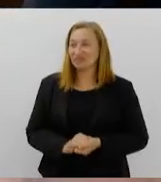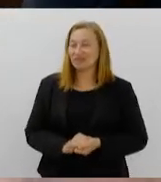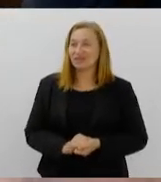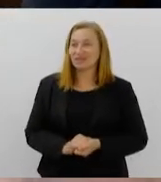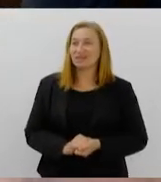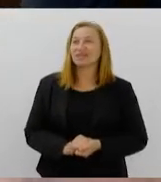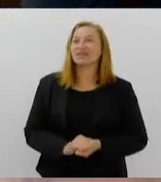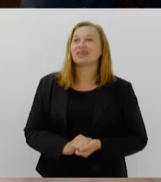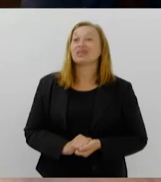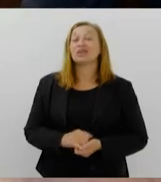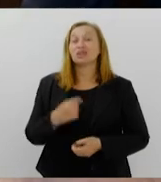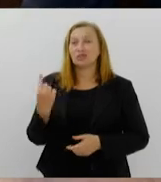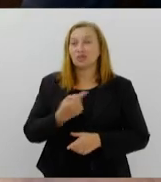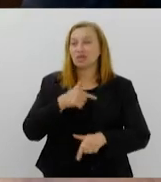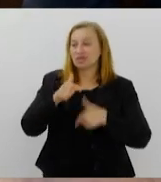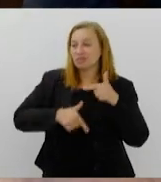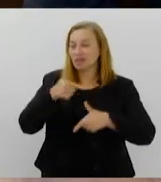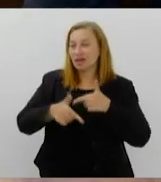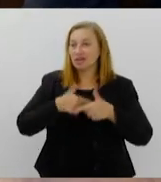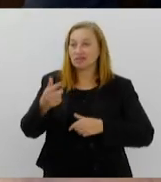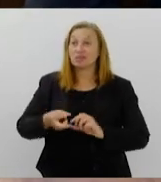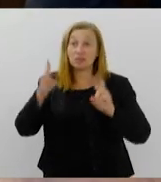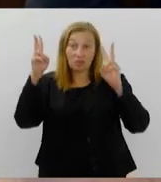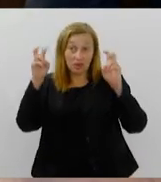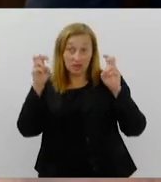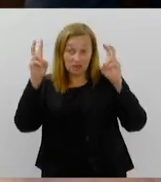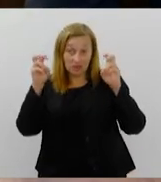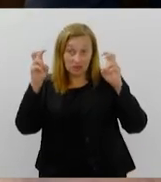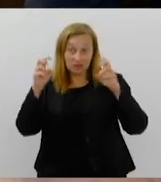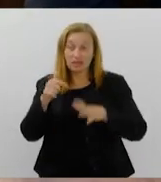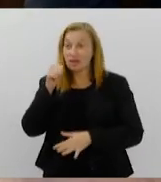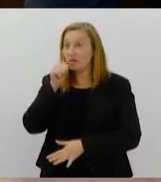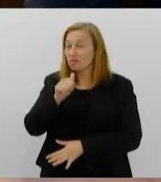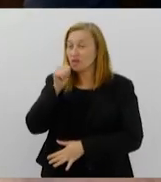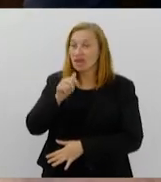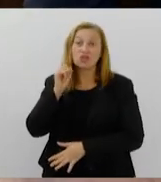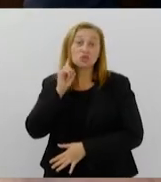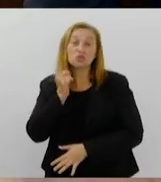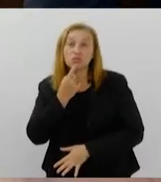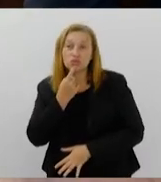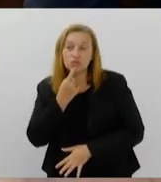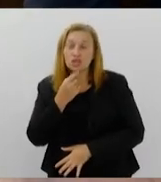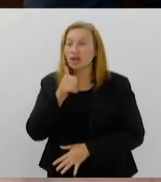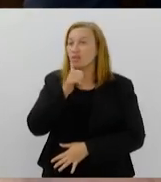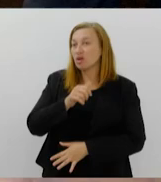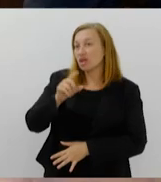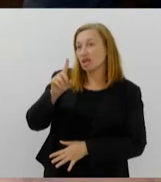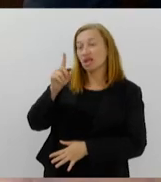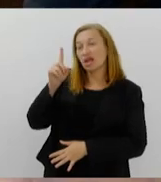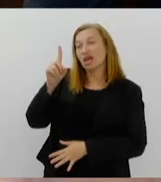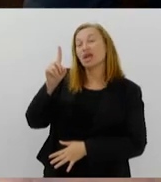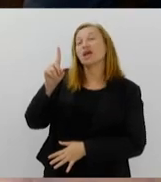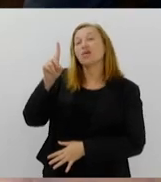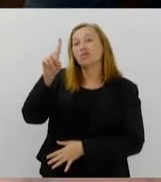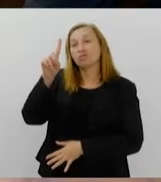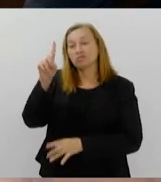estava, nós trabalhamos muito a questão da mulher surda, da mulher com deficiência,